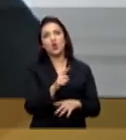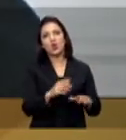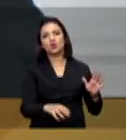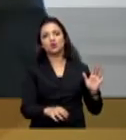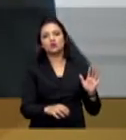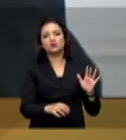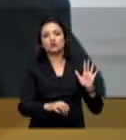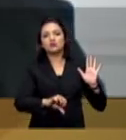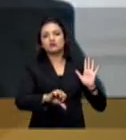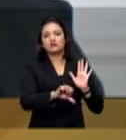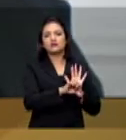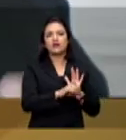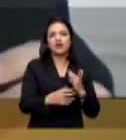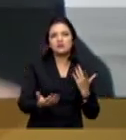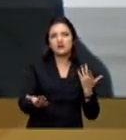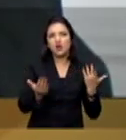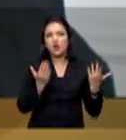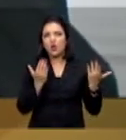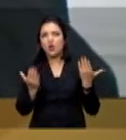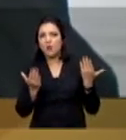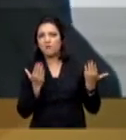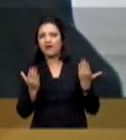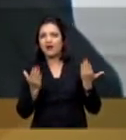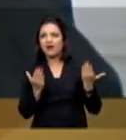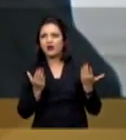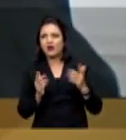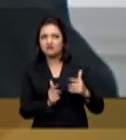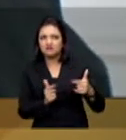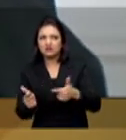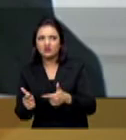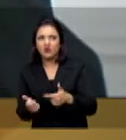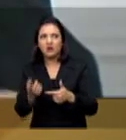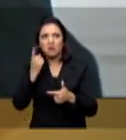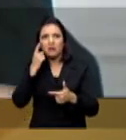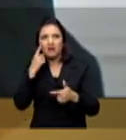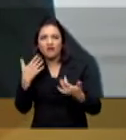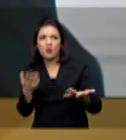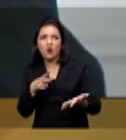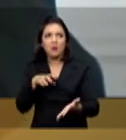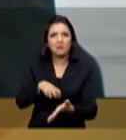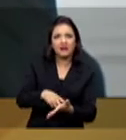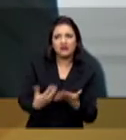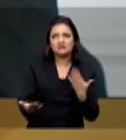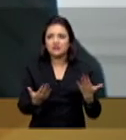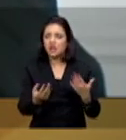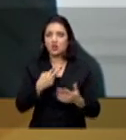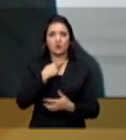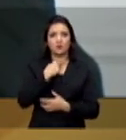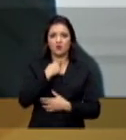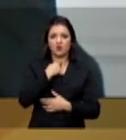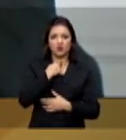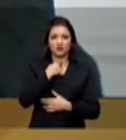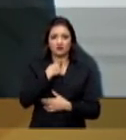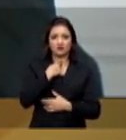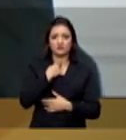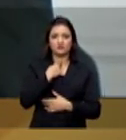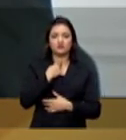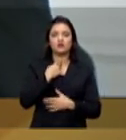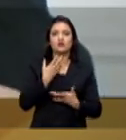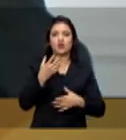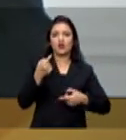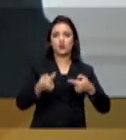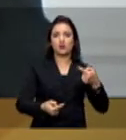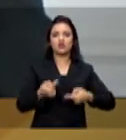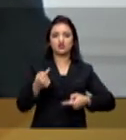preceito secundário fosse aproveitado no preceito primário. Aqui, uma discussão de furto